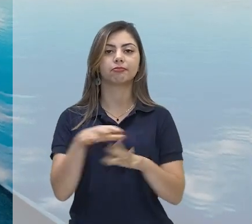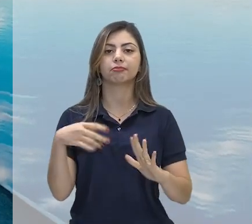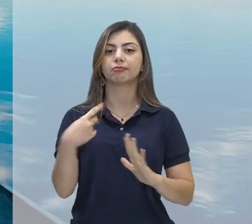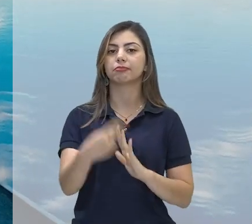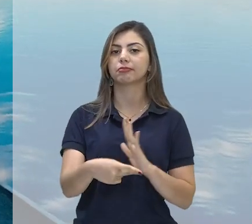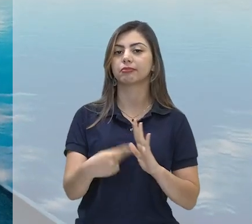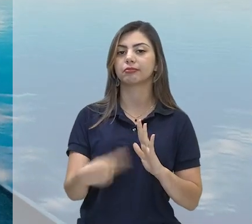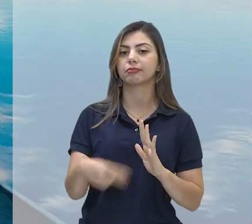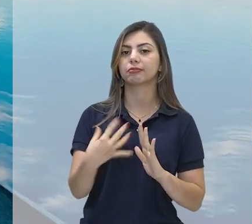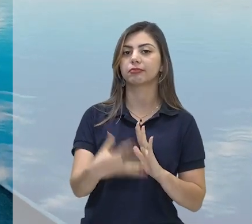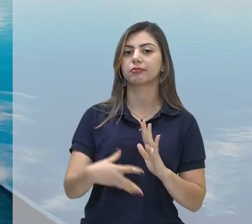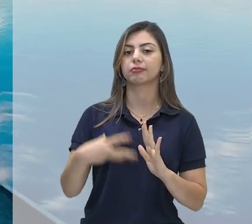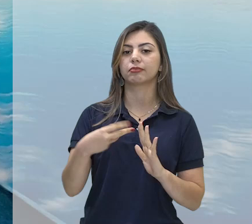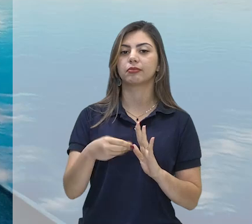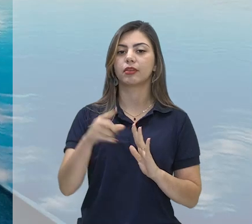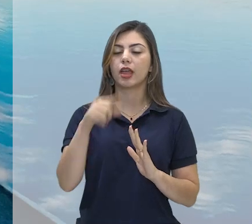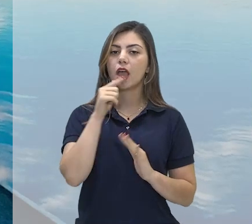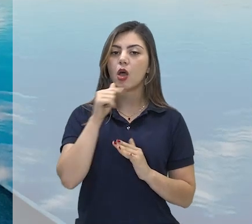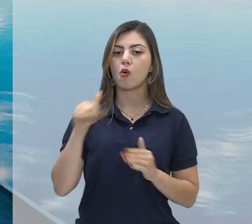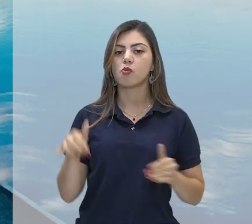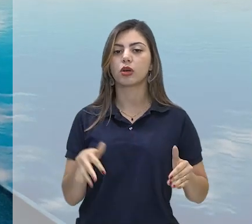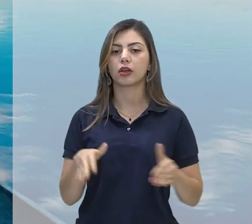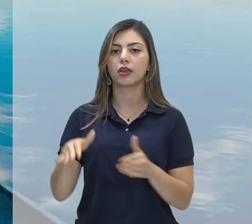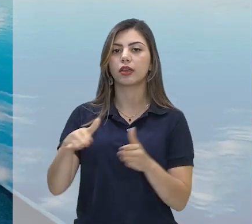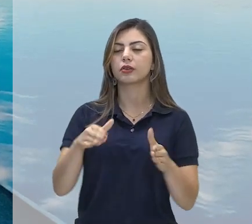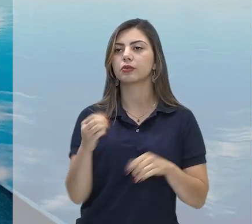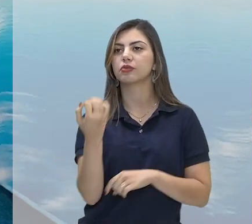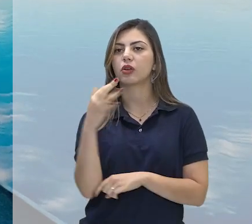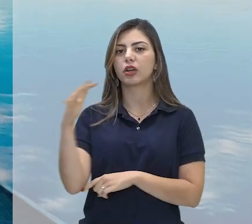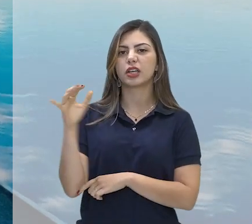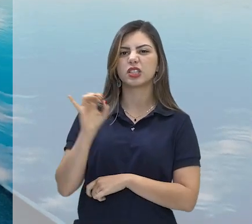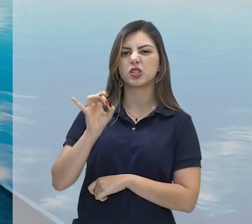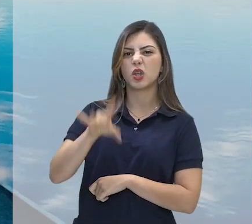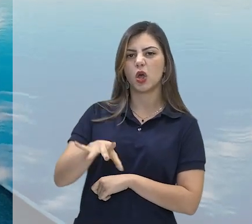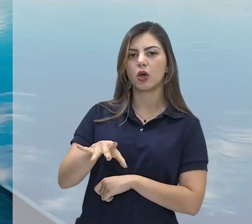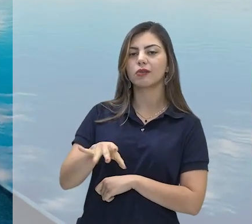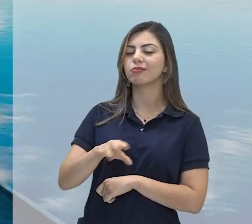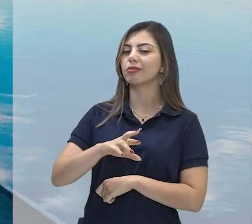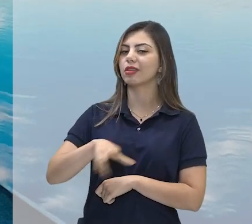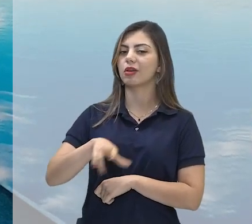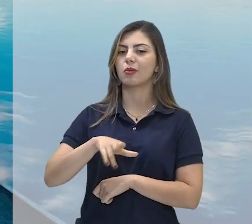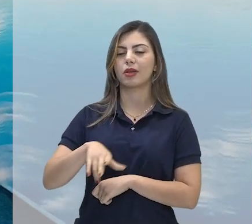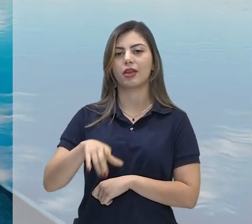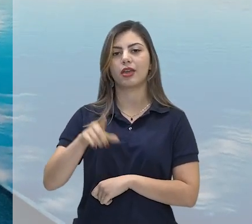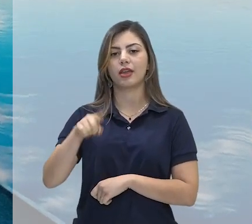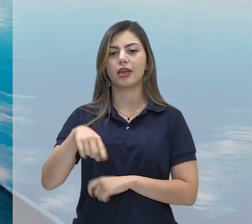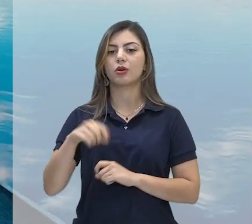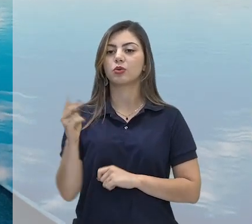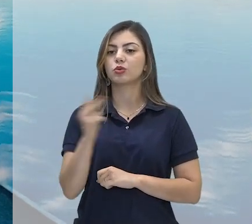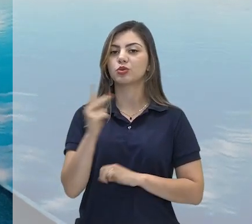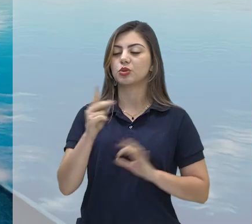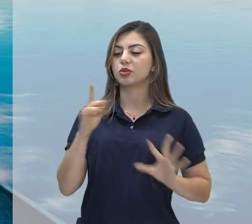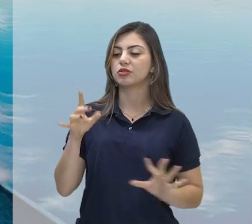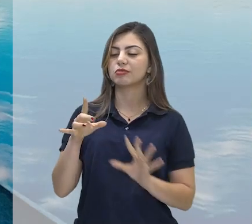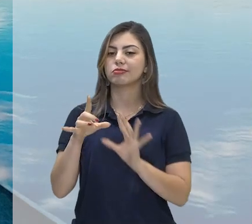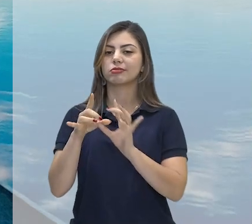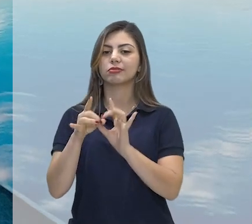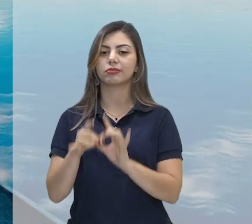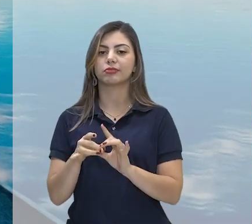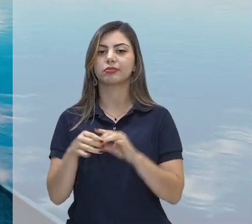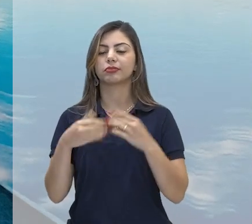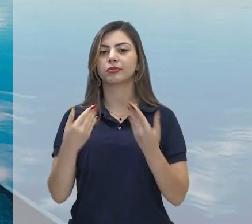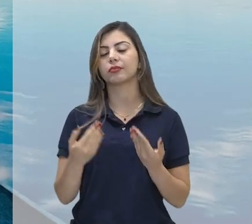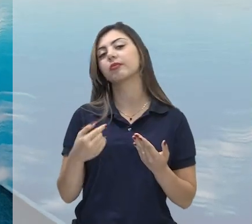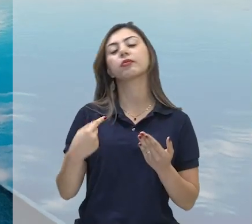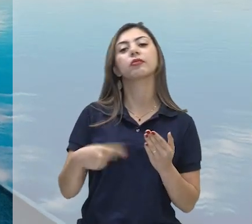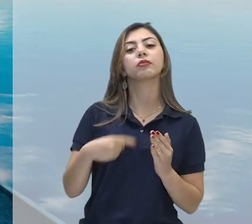falando apenas dos rios ou apenas das florestas. Estamos falando dos dois sistemas juntos. A Amazônia, ela